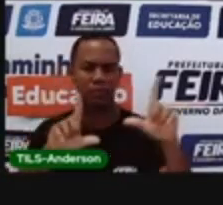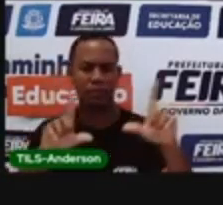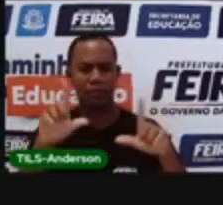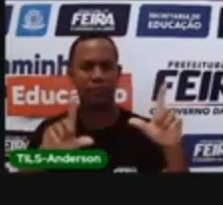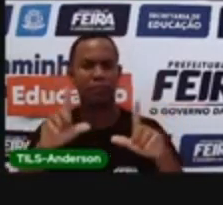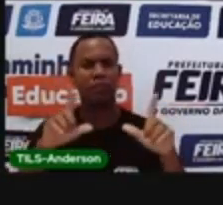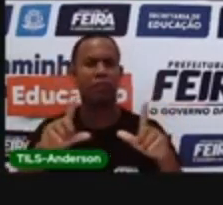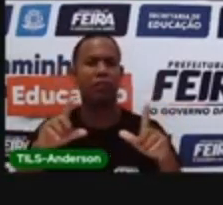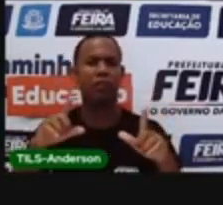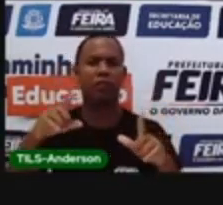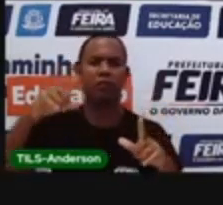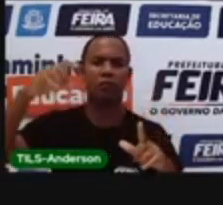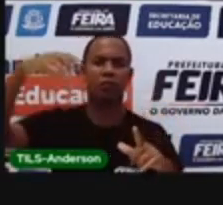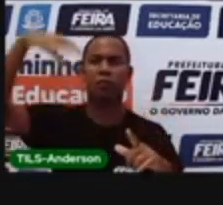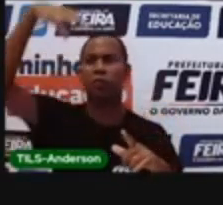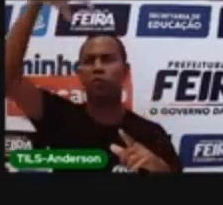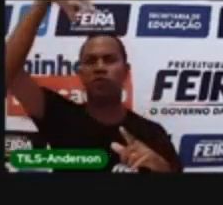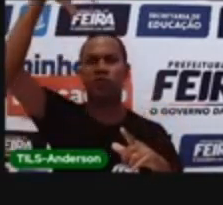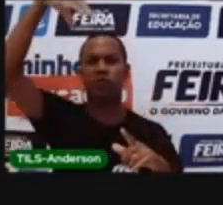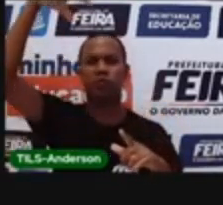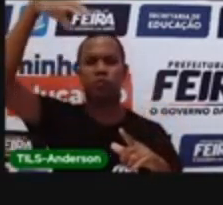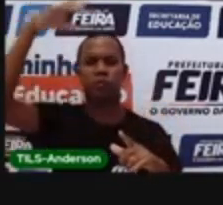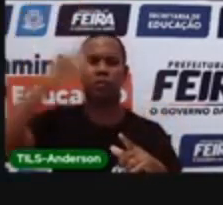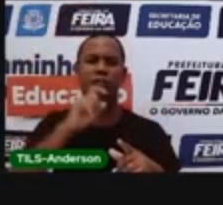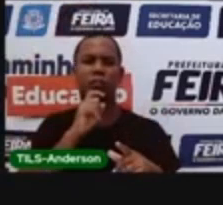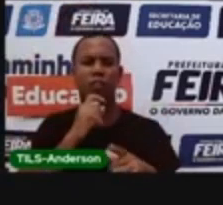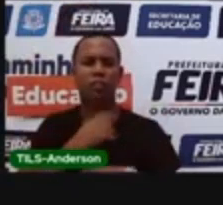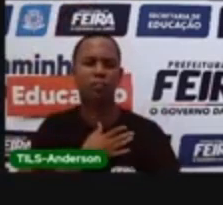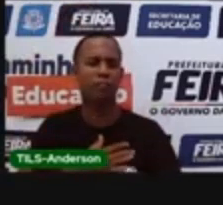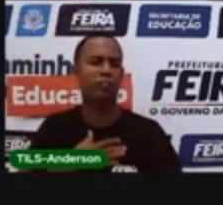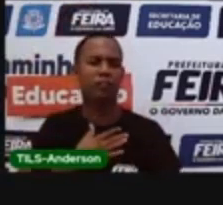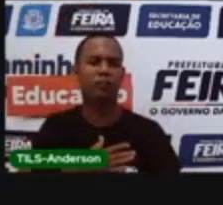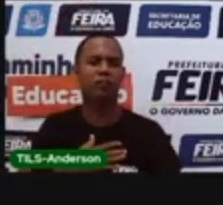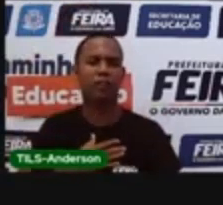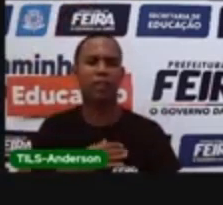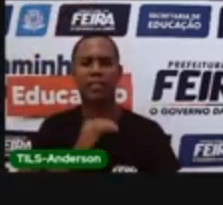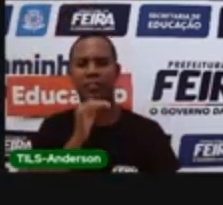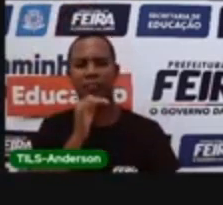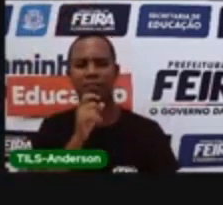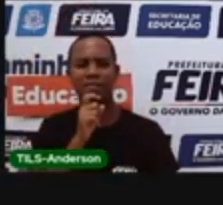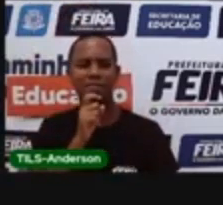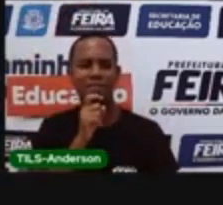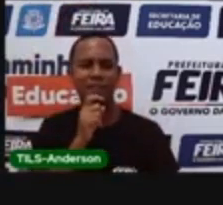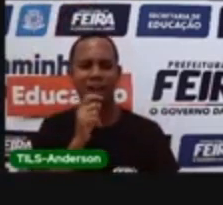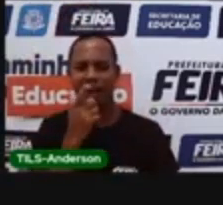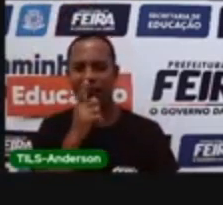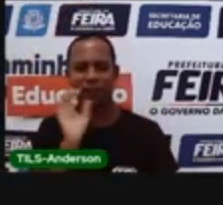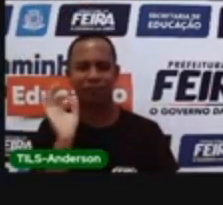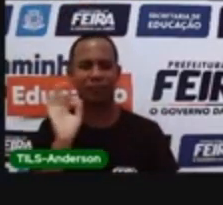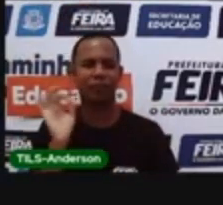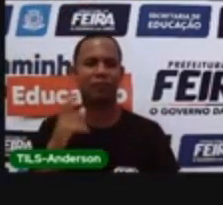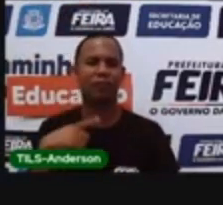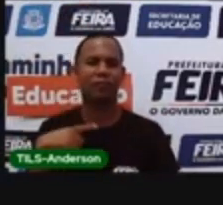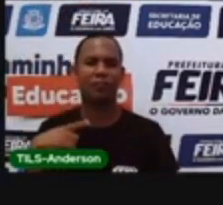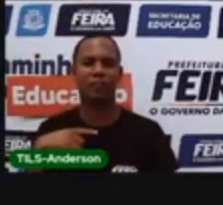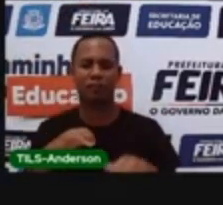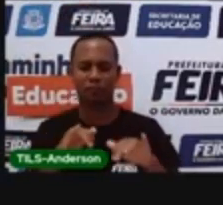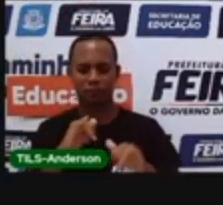televisão. Chuveiro, para a galerinha aí que não gosta de tomar banho de água fria,